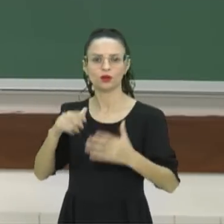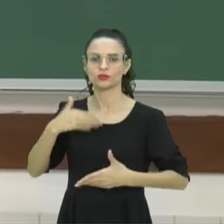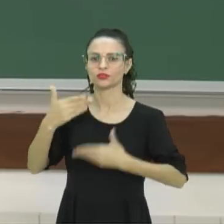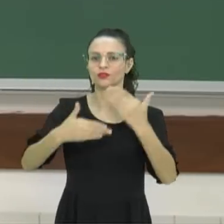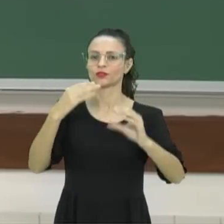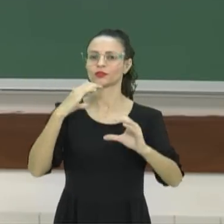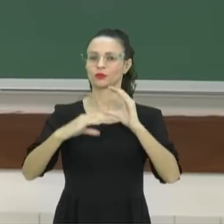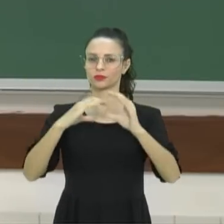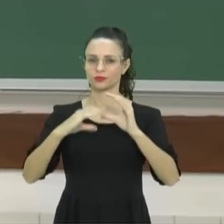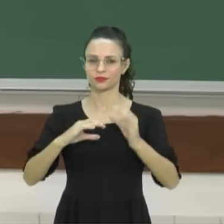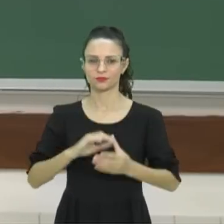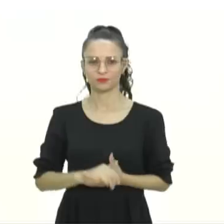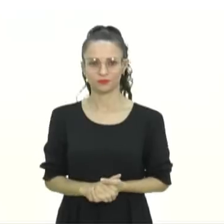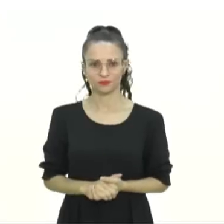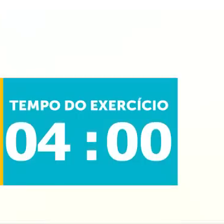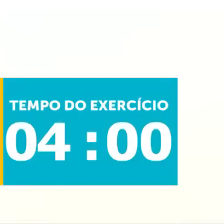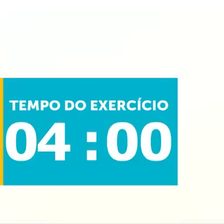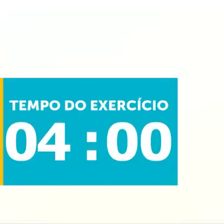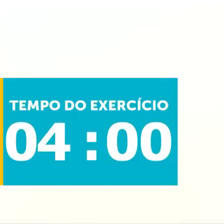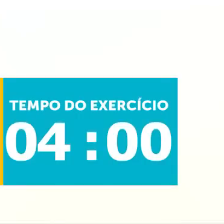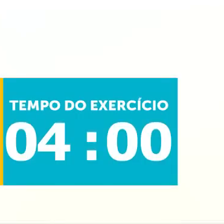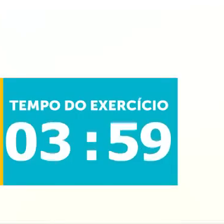das comunicações.